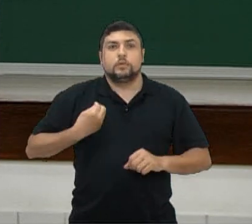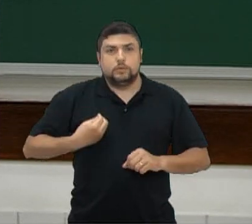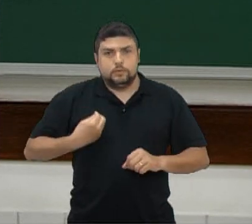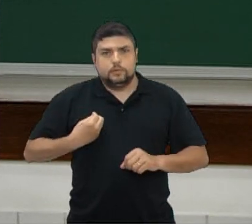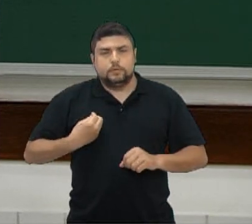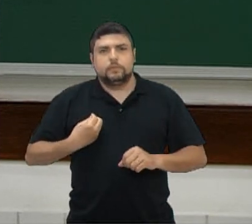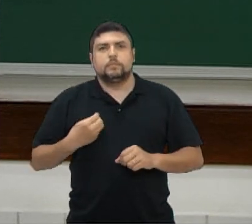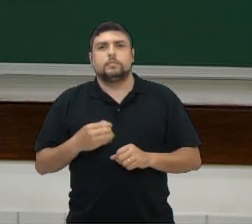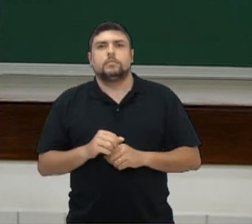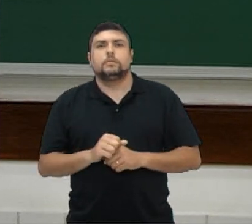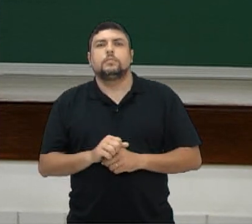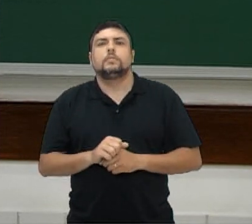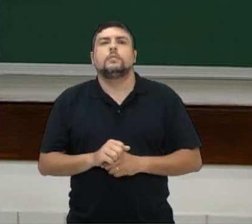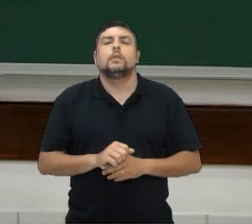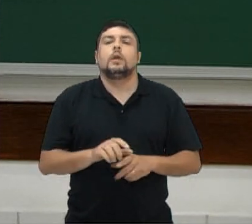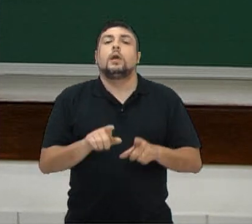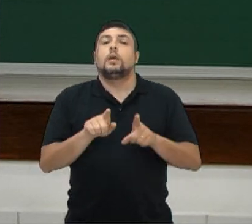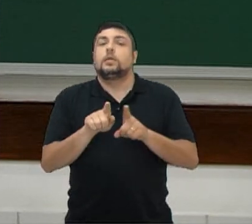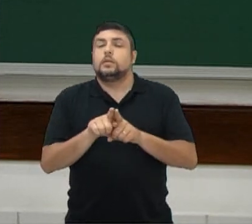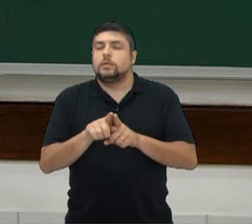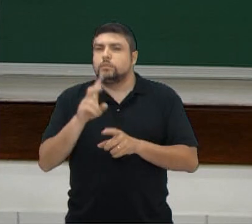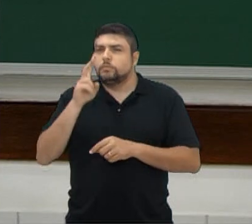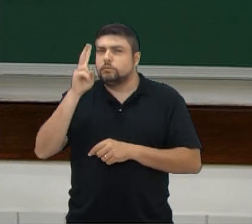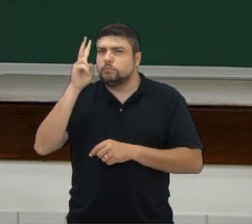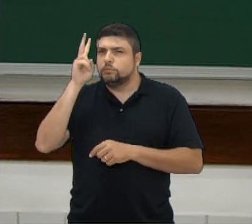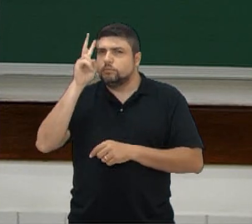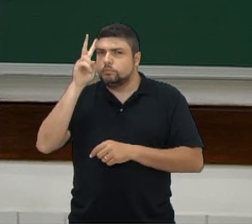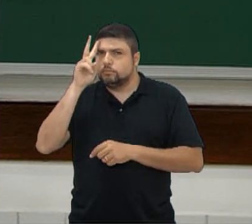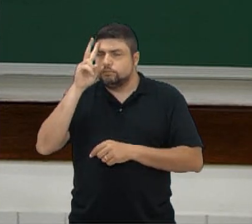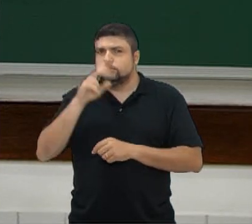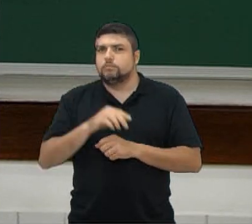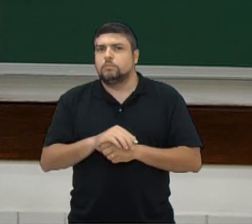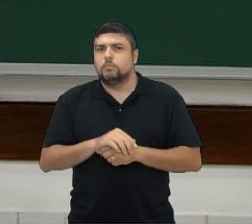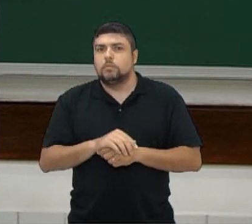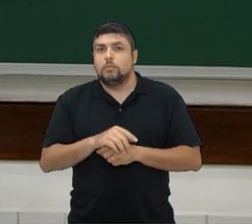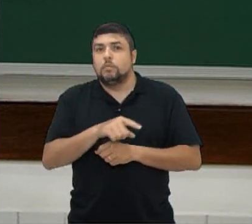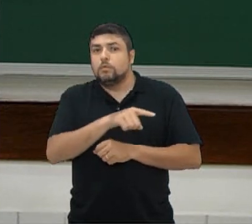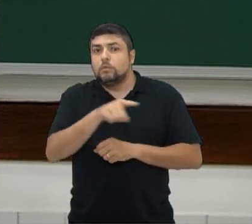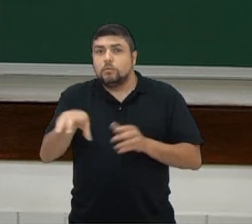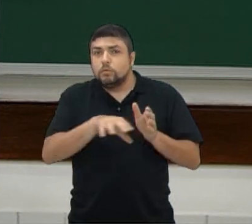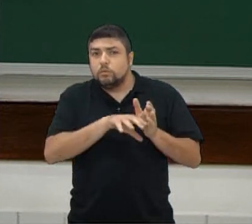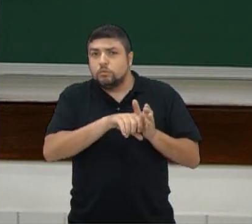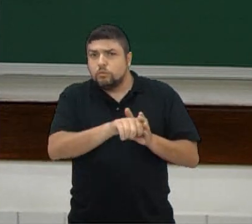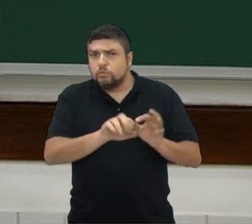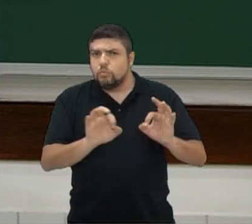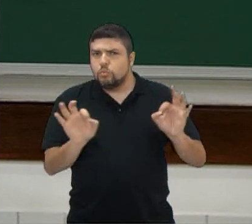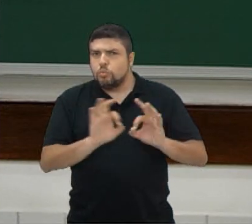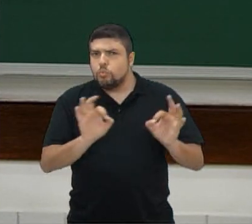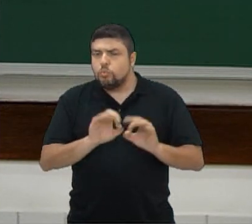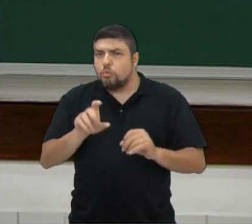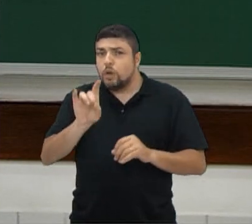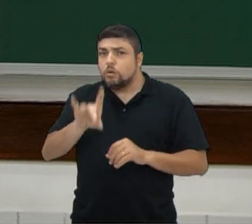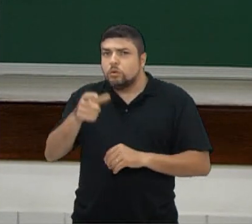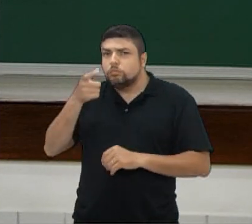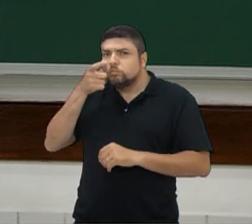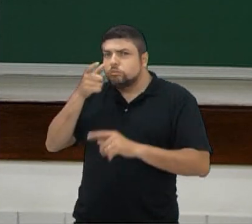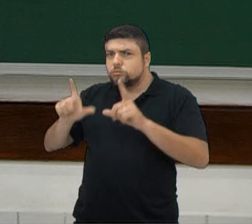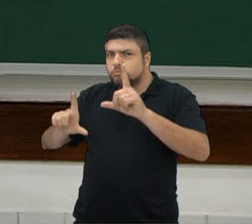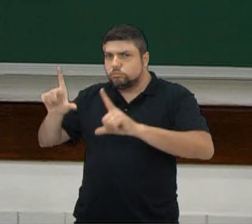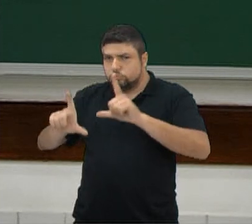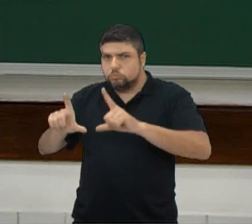sistema, certo? Lembrando também que aos estudantes que estão sem acesso ao aplicativo, vocês poderão entregar as